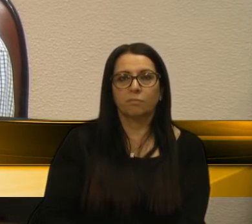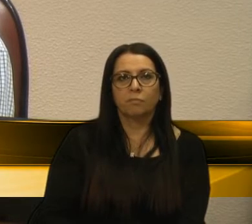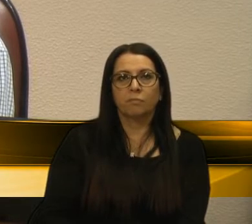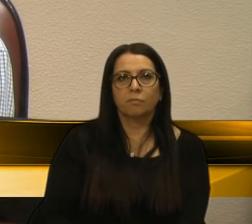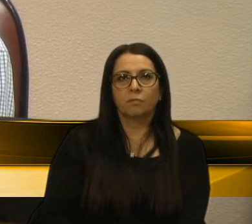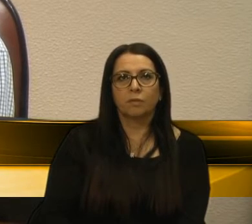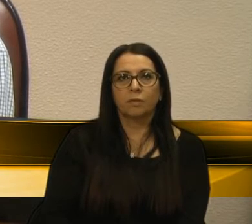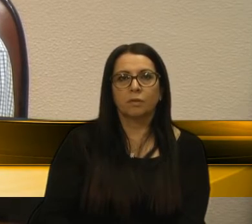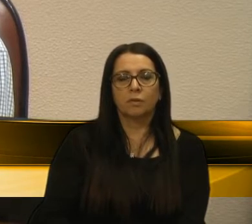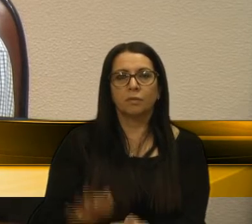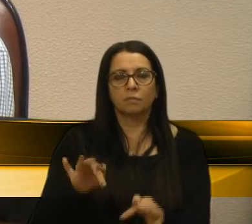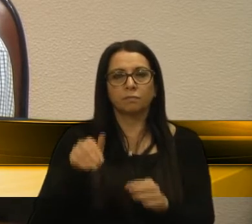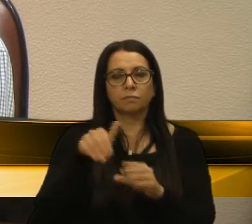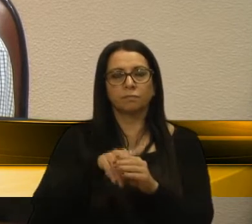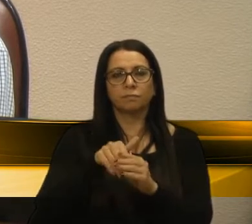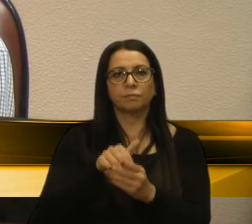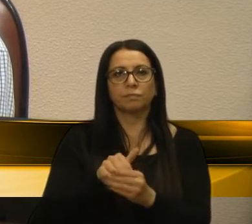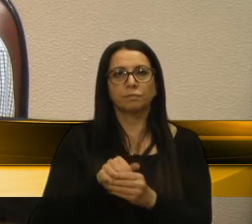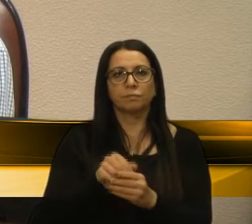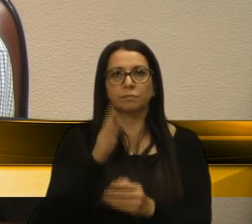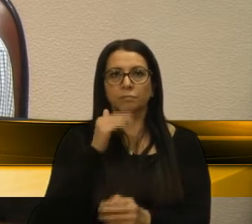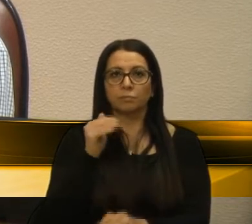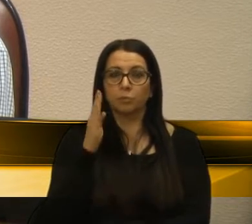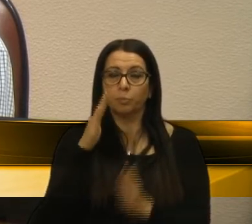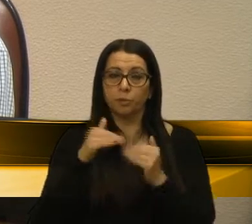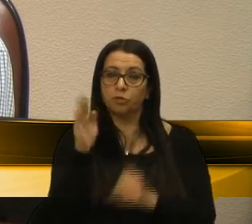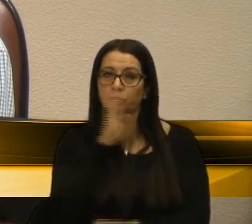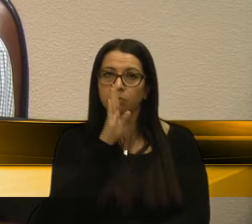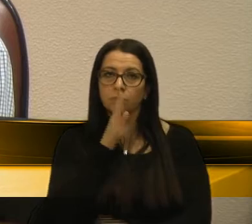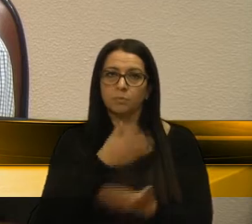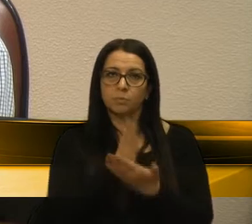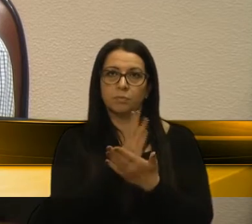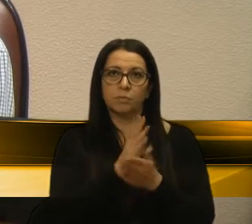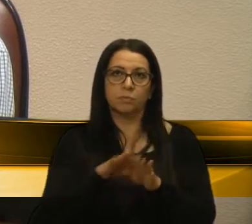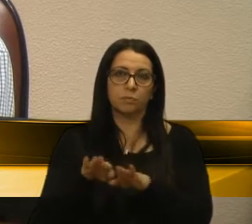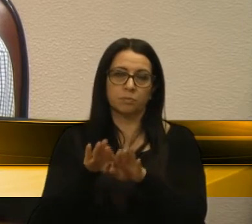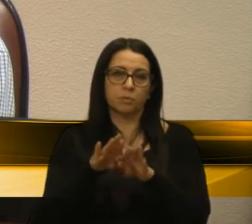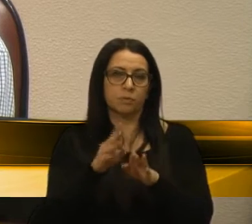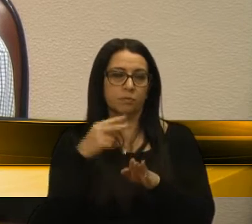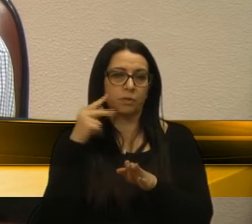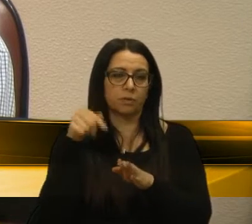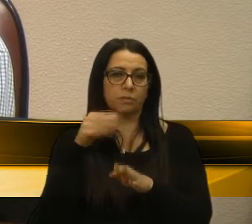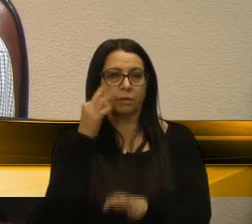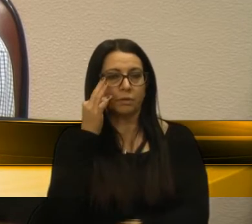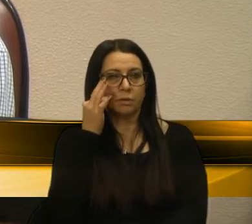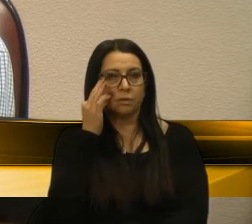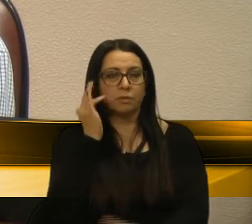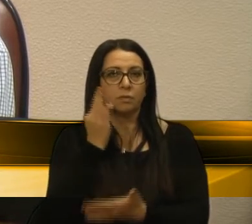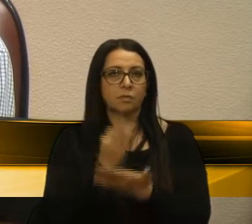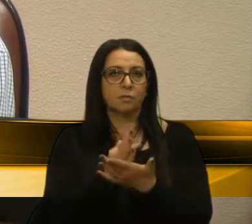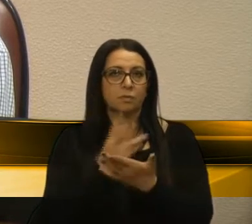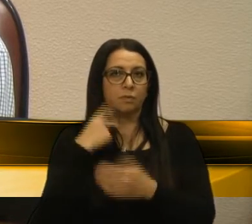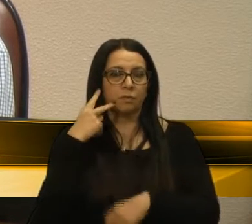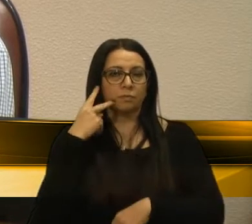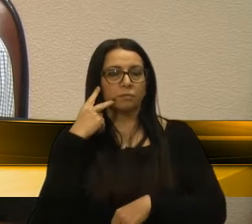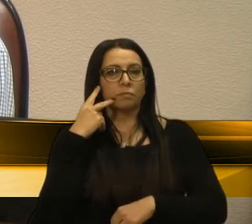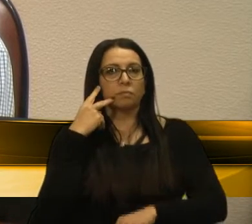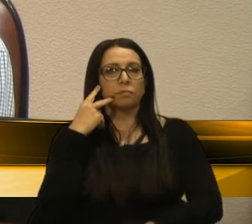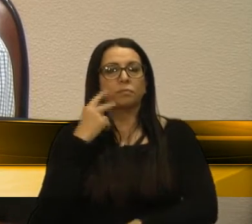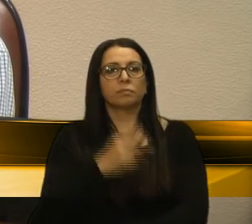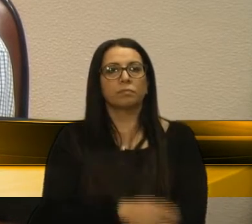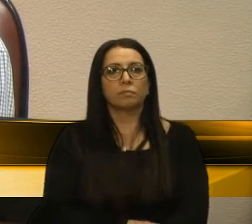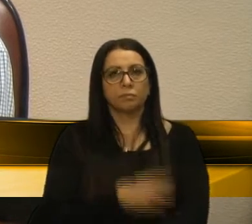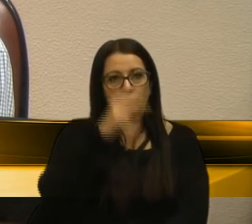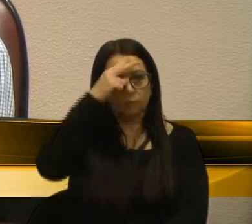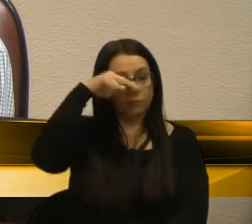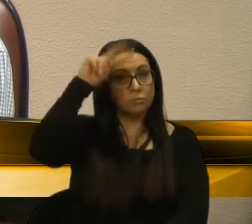Encerrada a votação. O regime de urgência foi aprovado por unanimidade dos vereadores presentes, com ausência do vereador